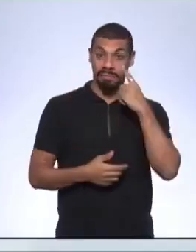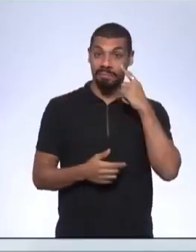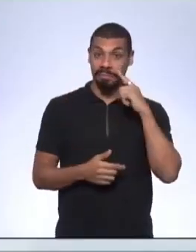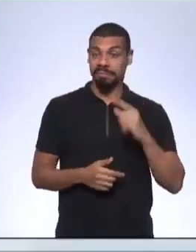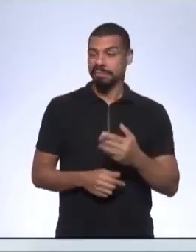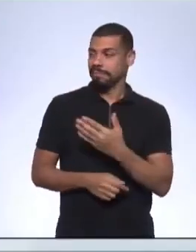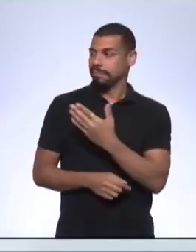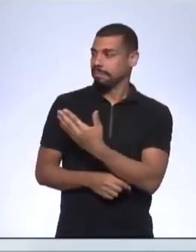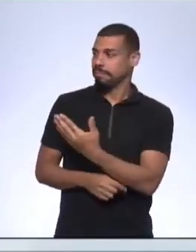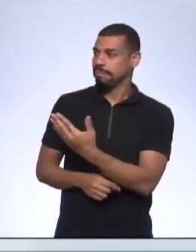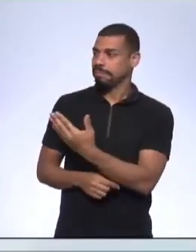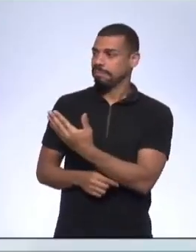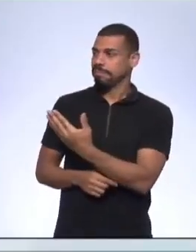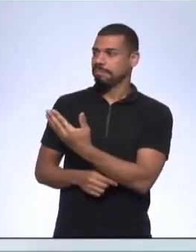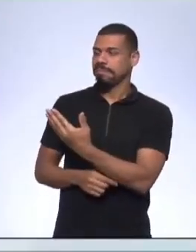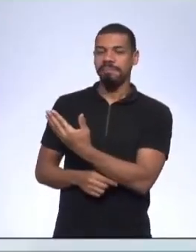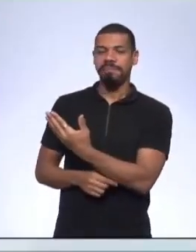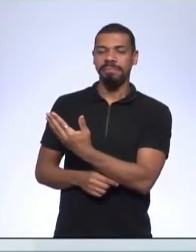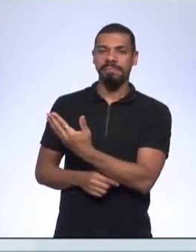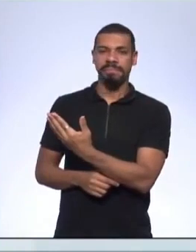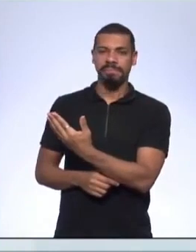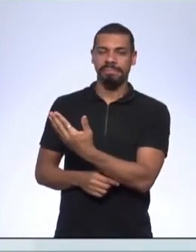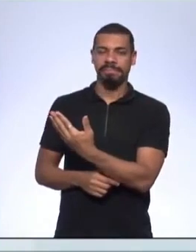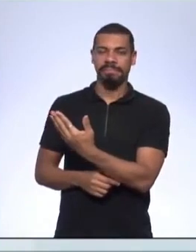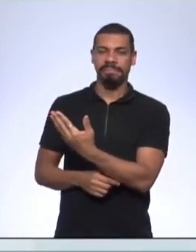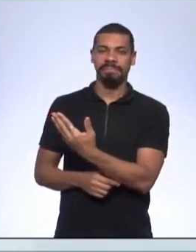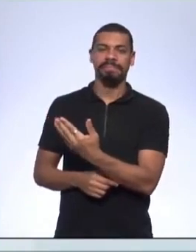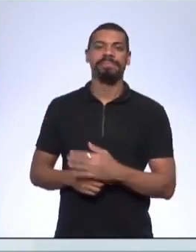Ó, o que você tem aí?